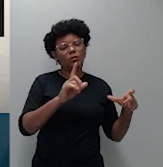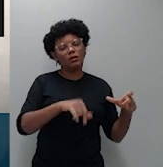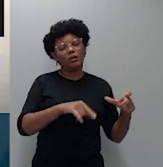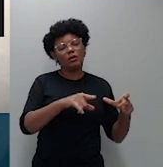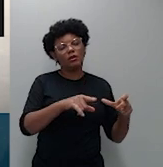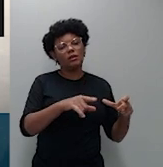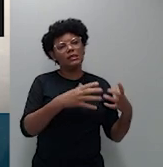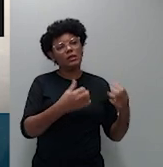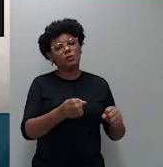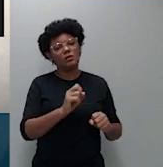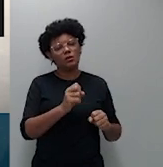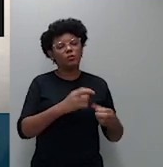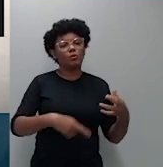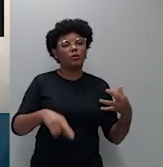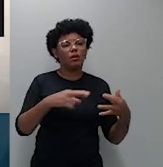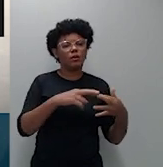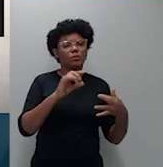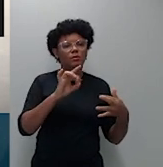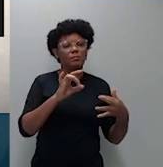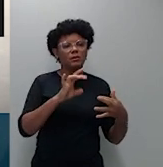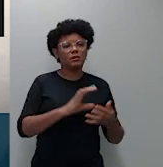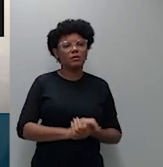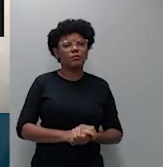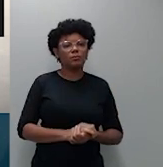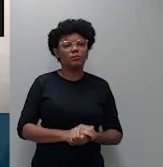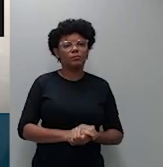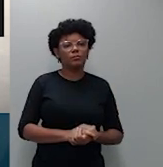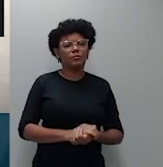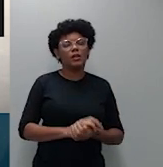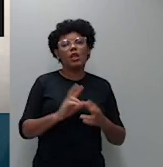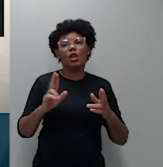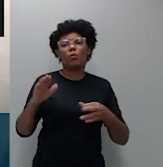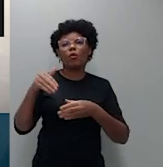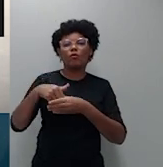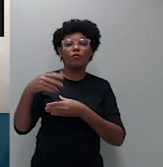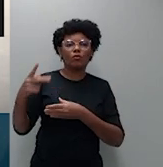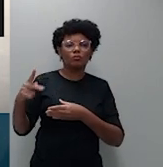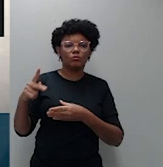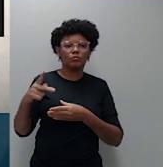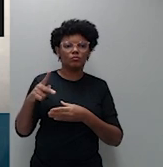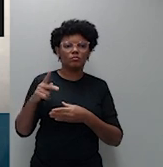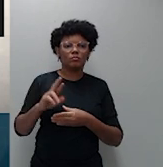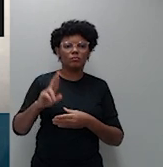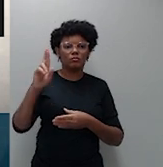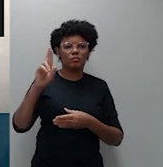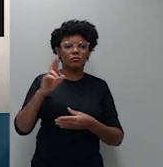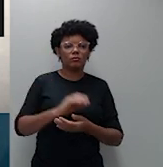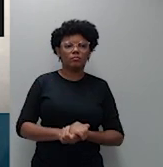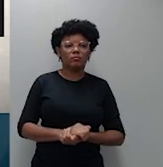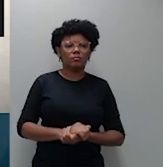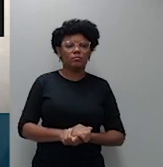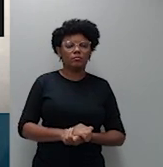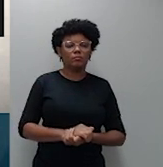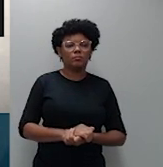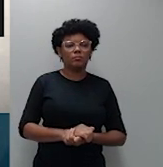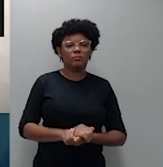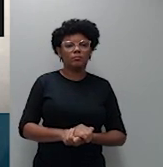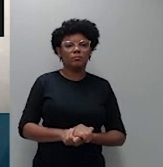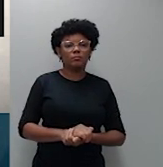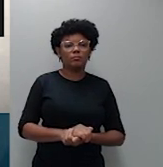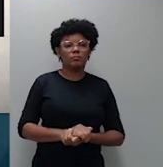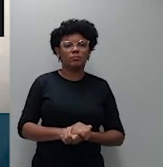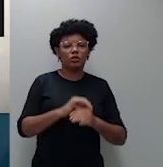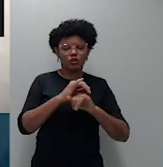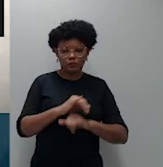ao recurso especial nos termos do voto do relator vamos a divulgação